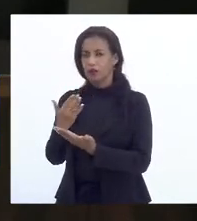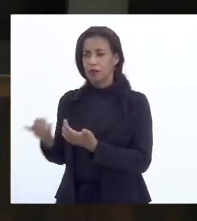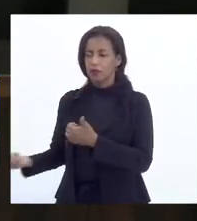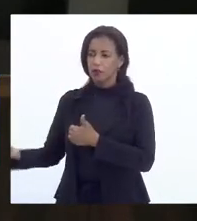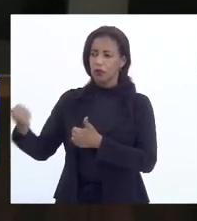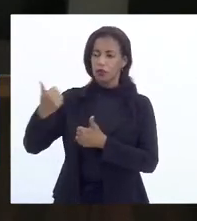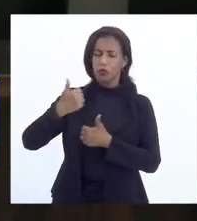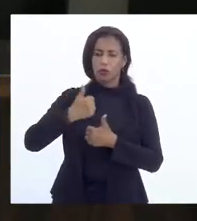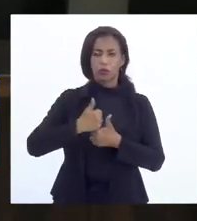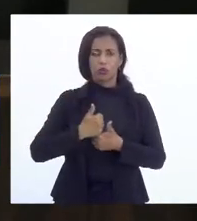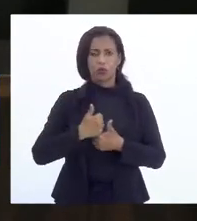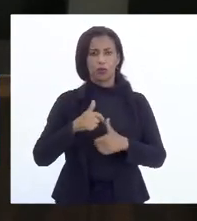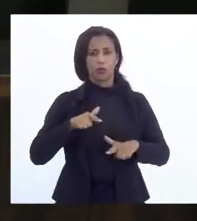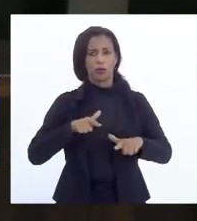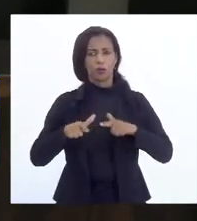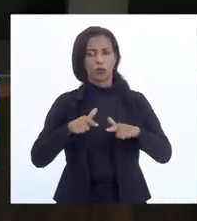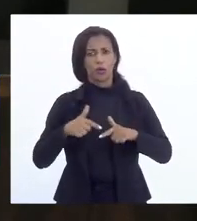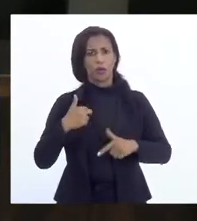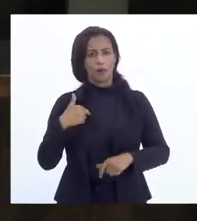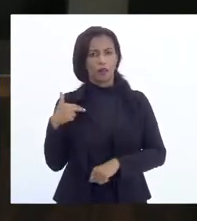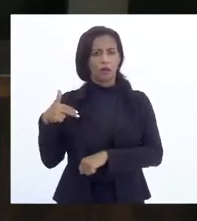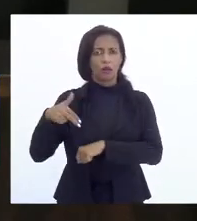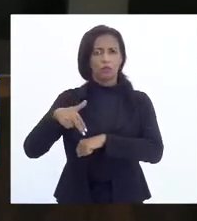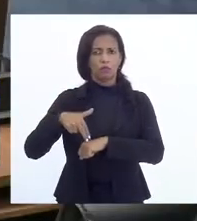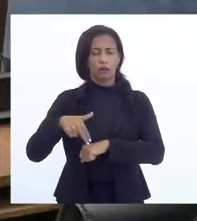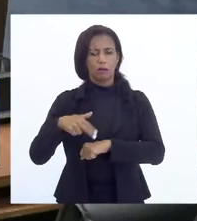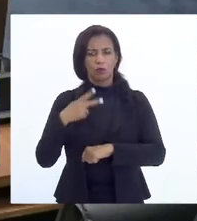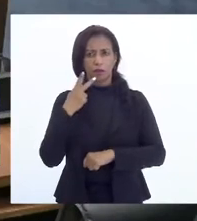a presidência dos trabalhos para que eu possa fazer uso da palavra.